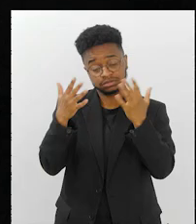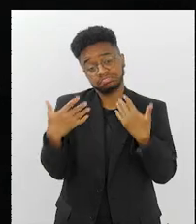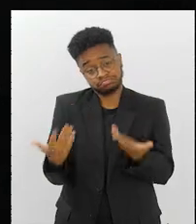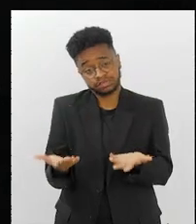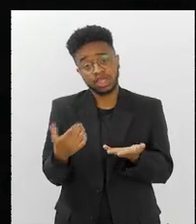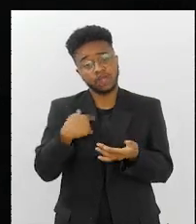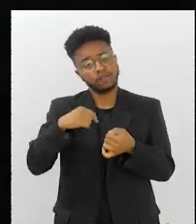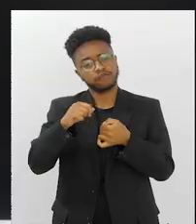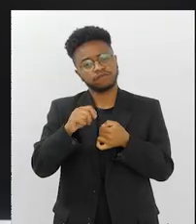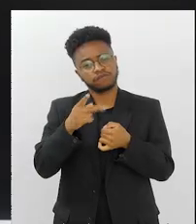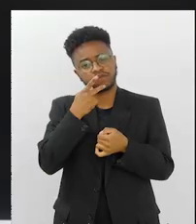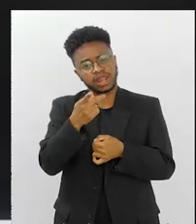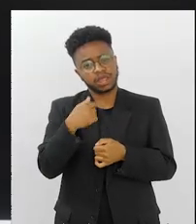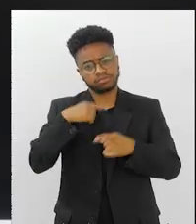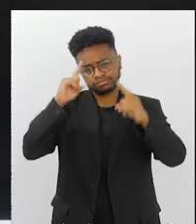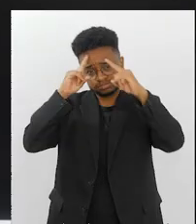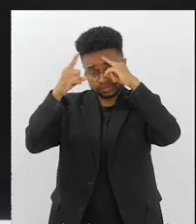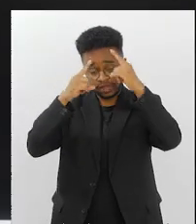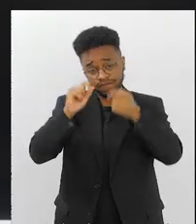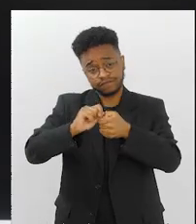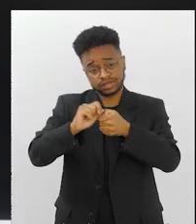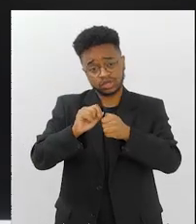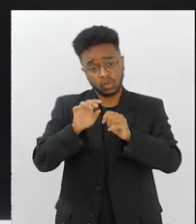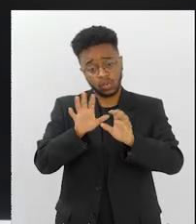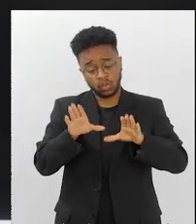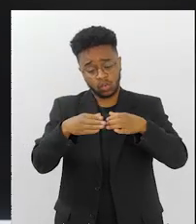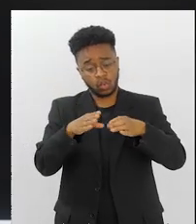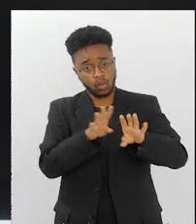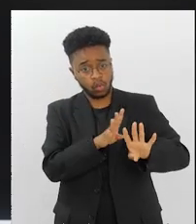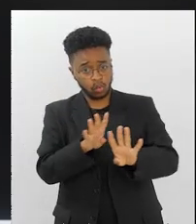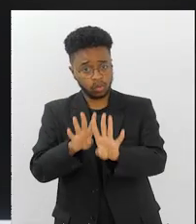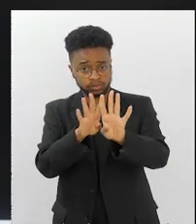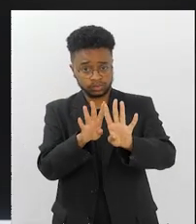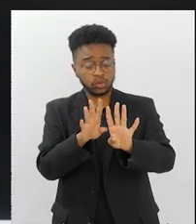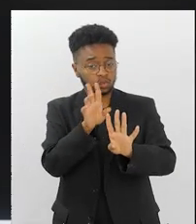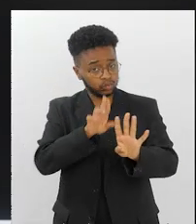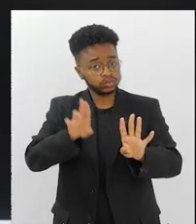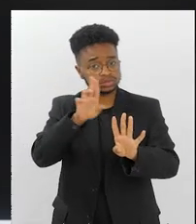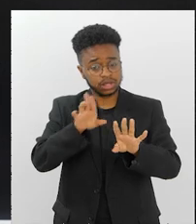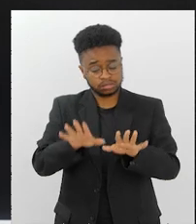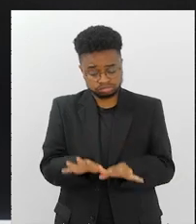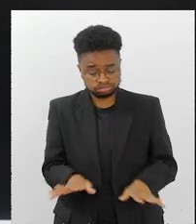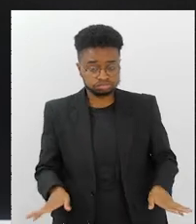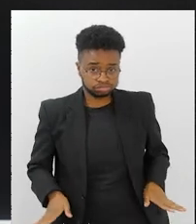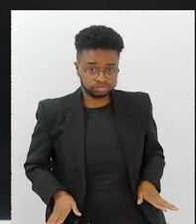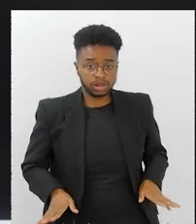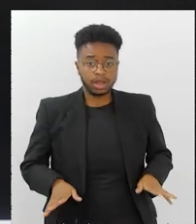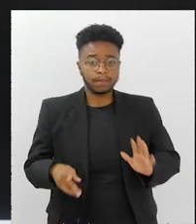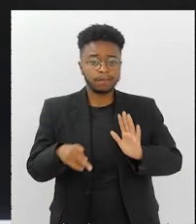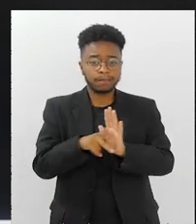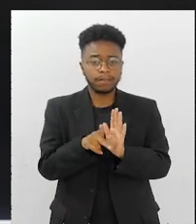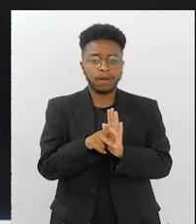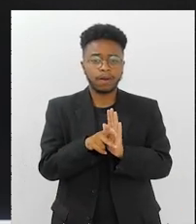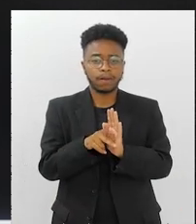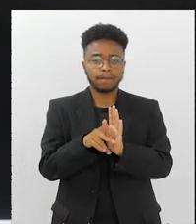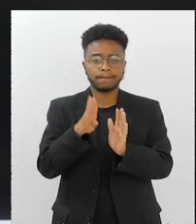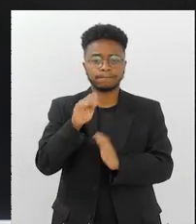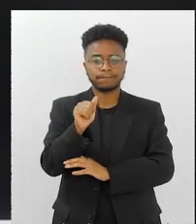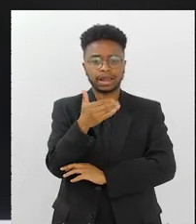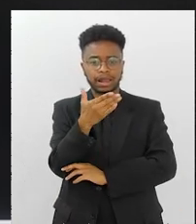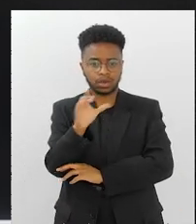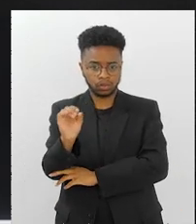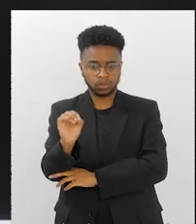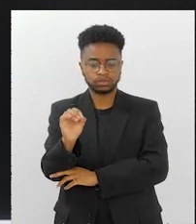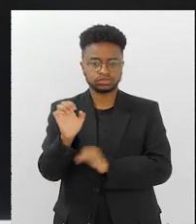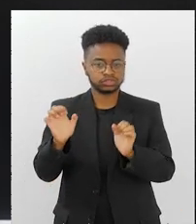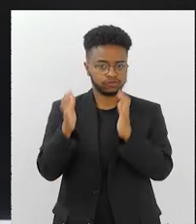frente toda de balões de festa e fiz a comissão de frente com uma coisa super frágil que